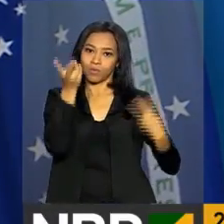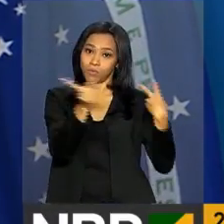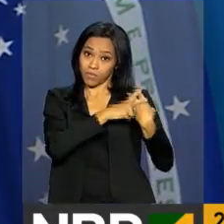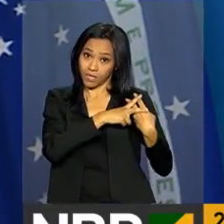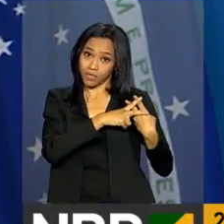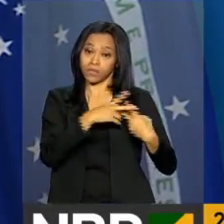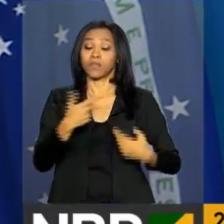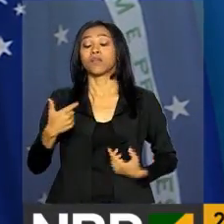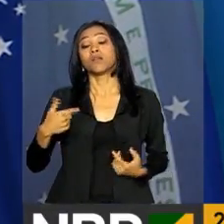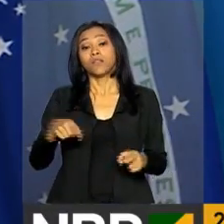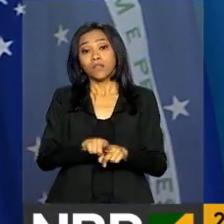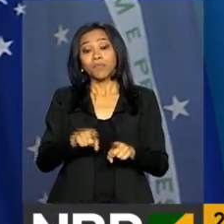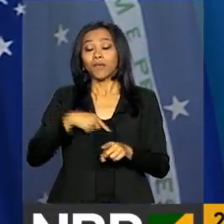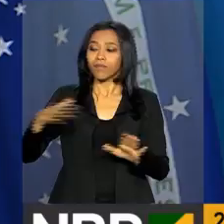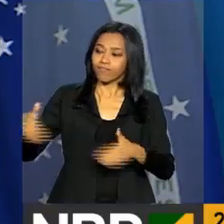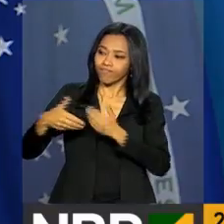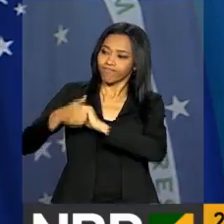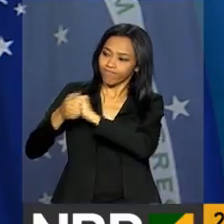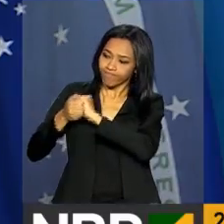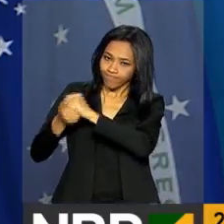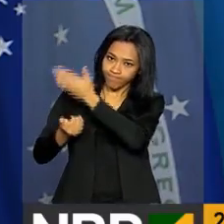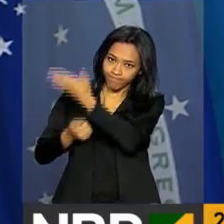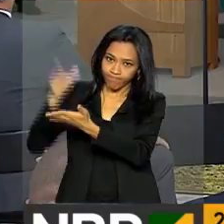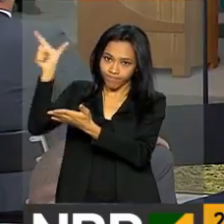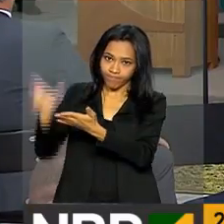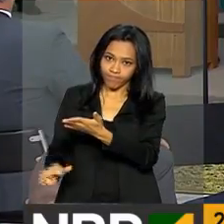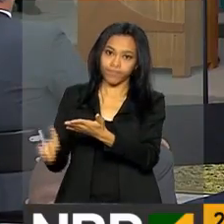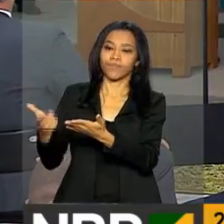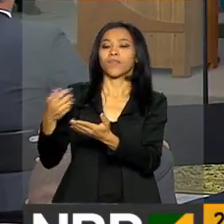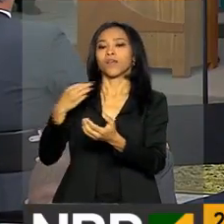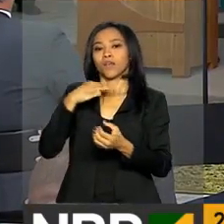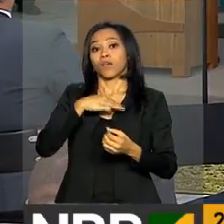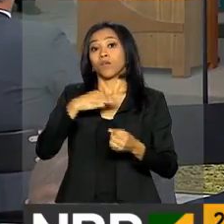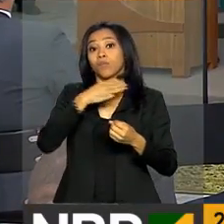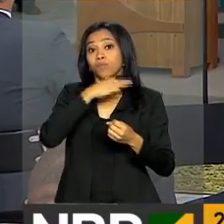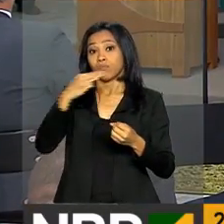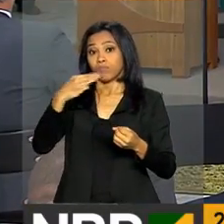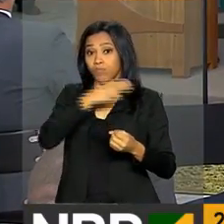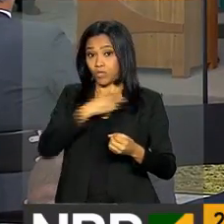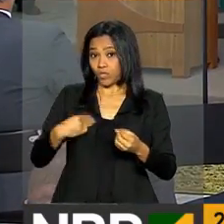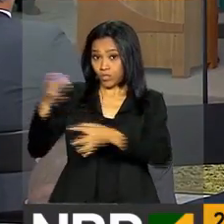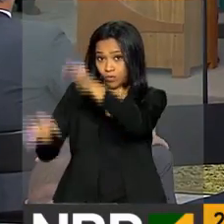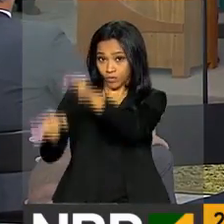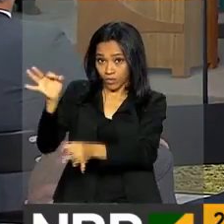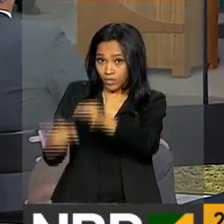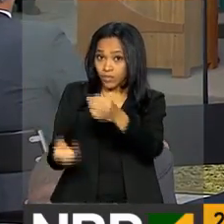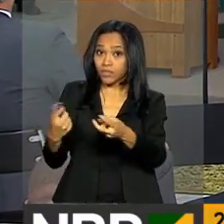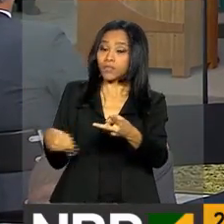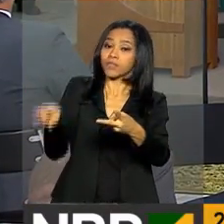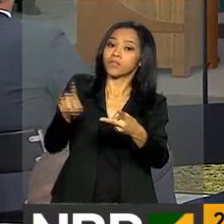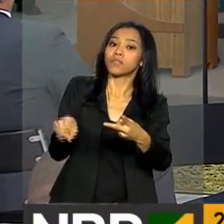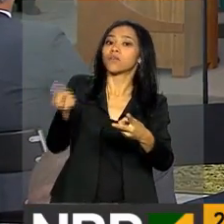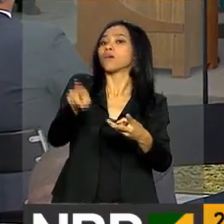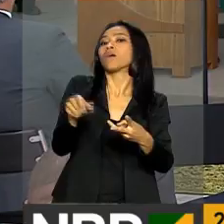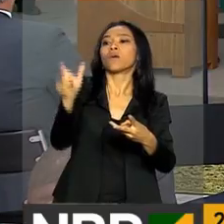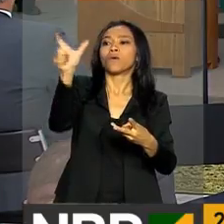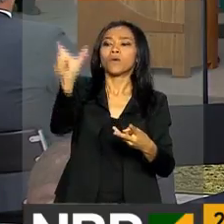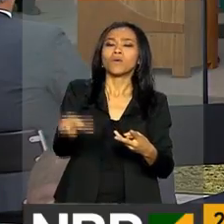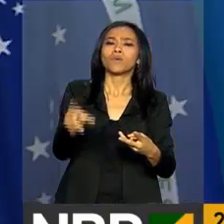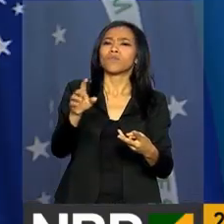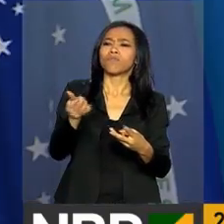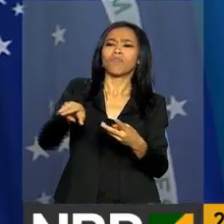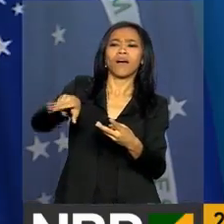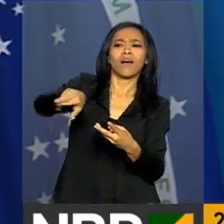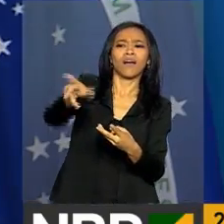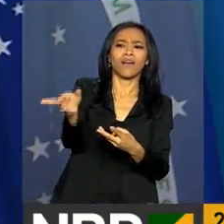cumprimentar o raul jungmann o ministro da justiça doutor 4 eo seu ministro interino joelton enfim